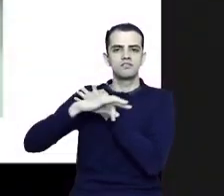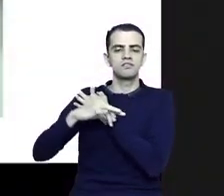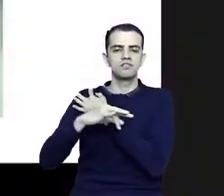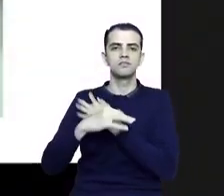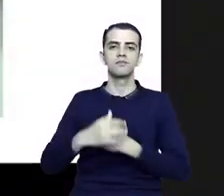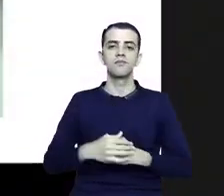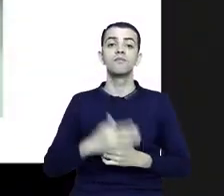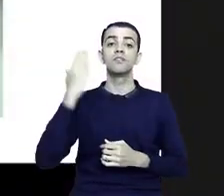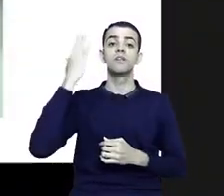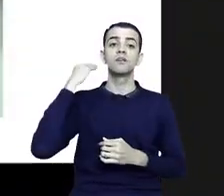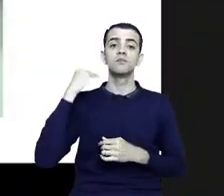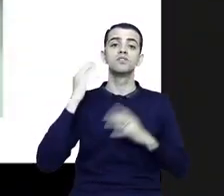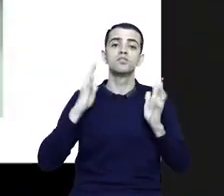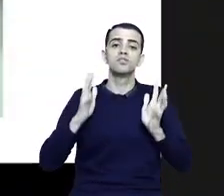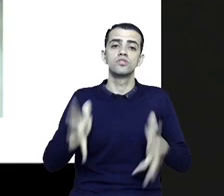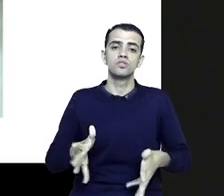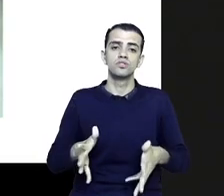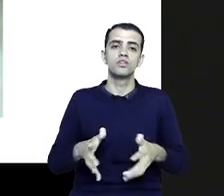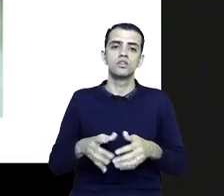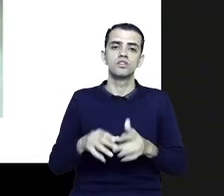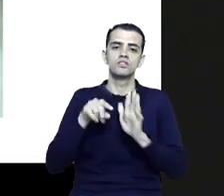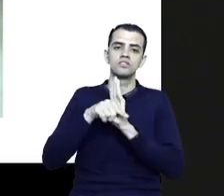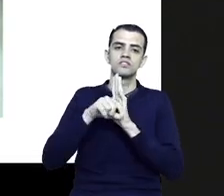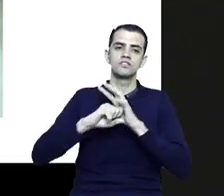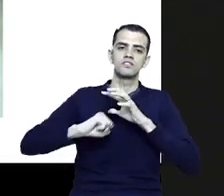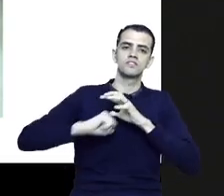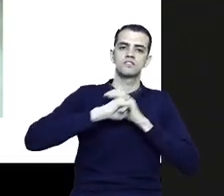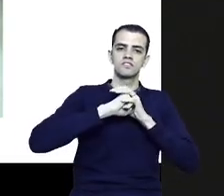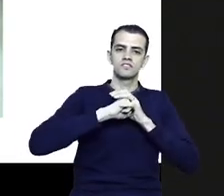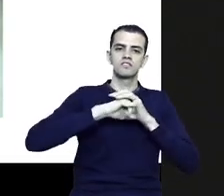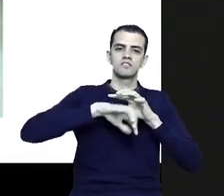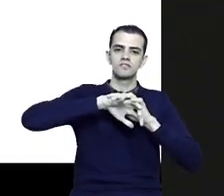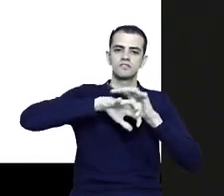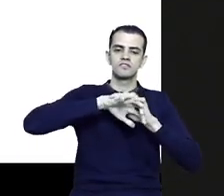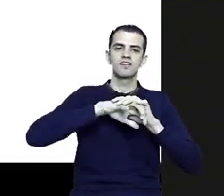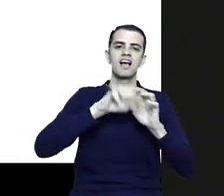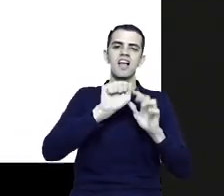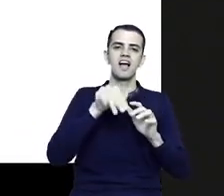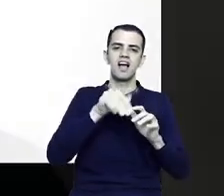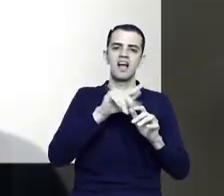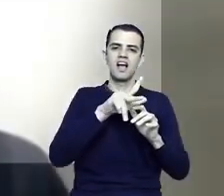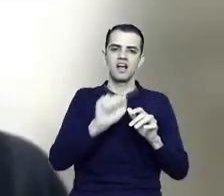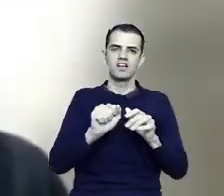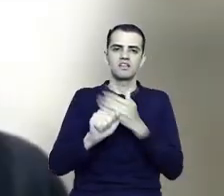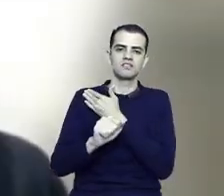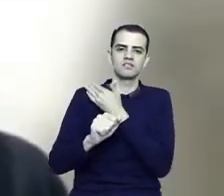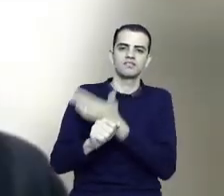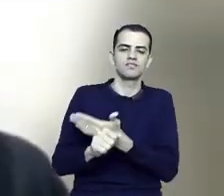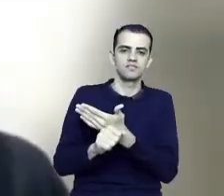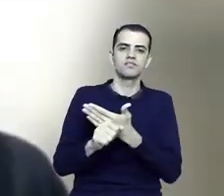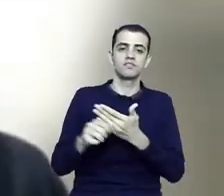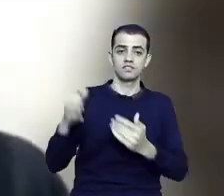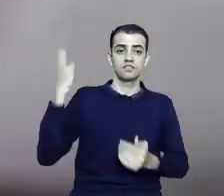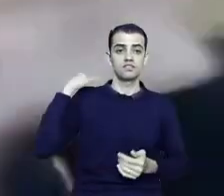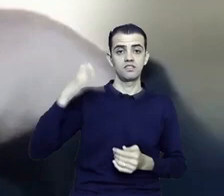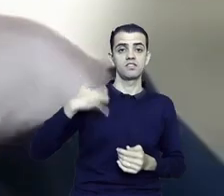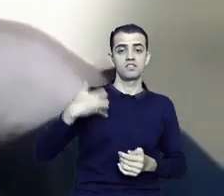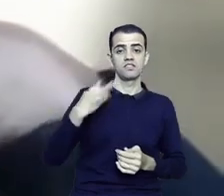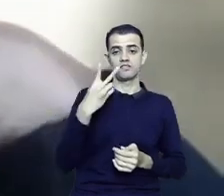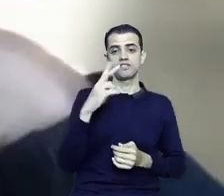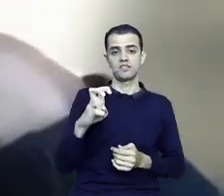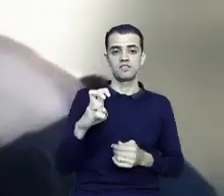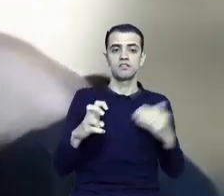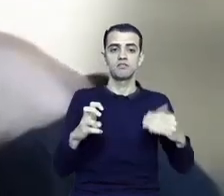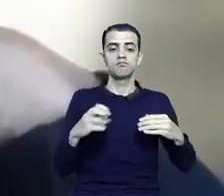Naquela época, ele tinha sido submetido a uma artroscopia em outro serviço, tinham colocado umas âncoras posteriores nele. Vejam que nessa época ele tinha 25 anos. 2 anos